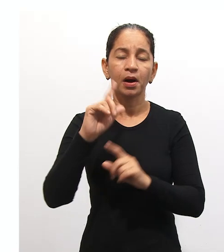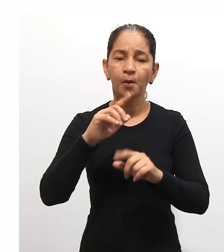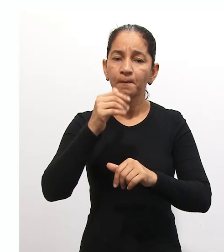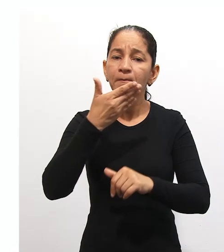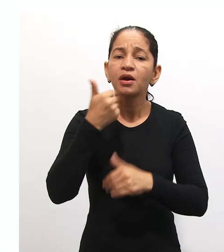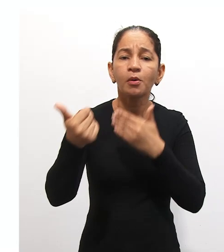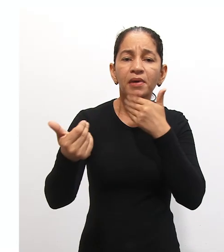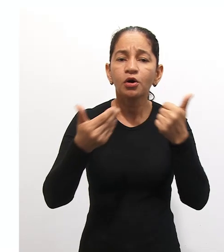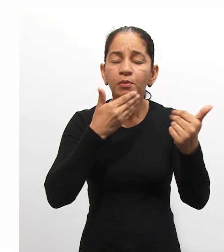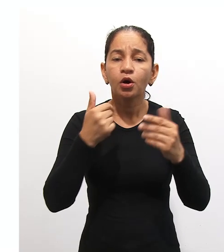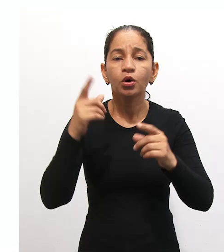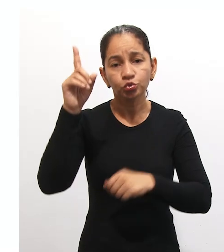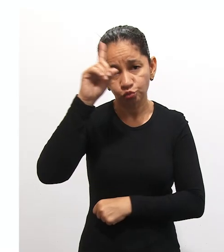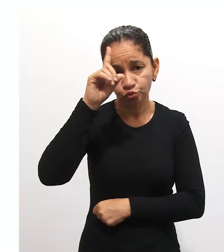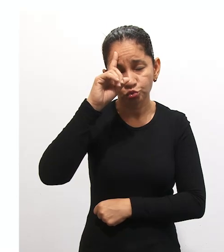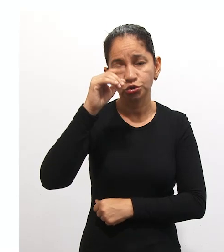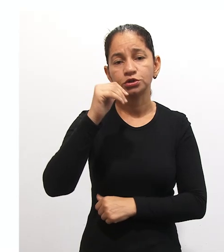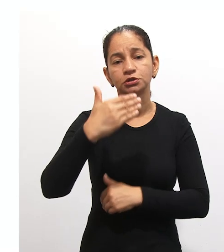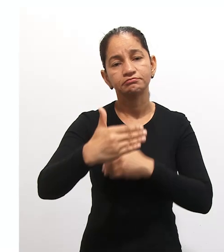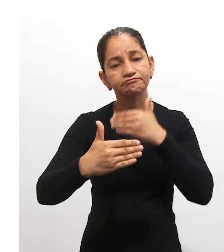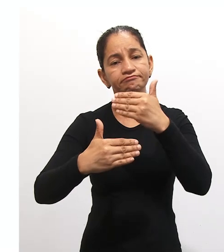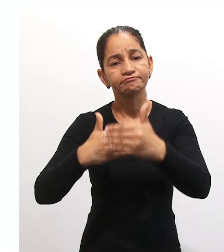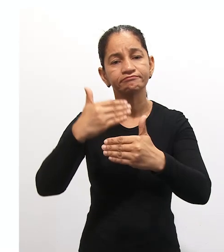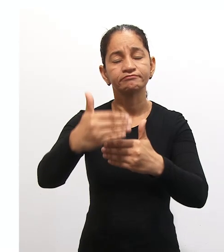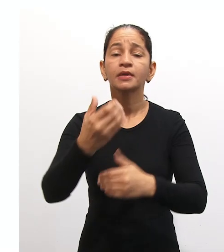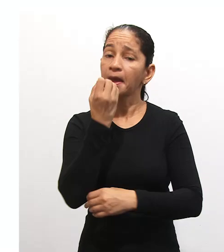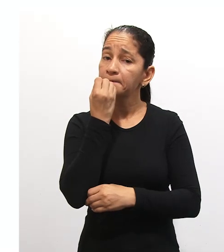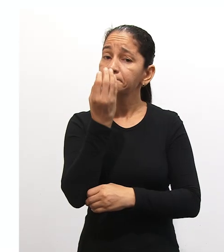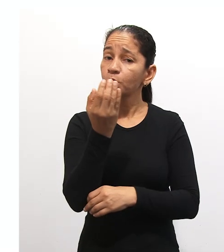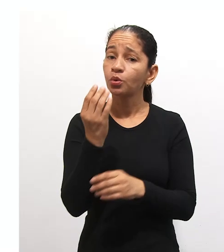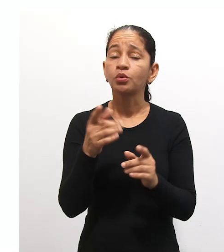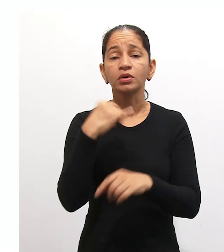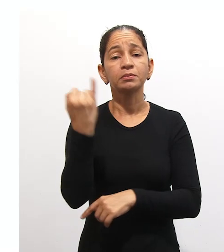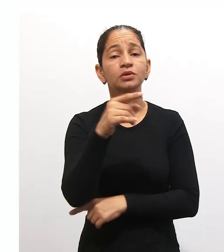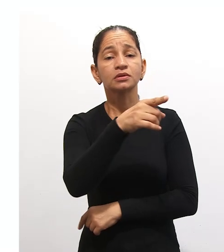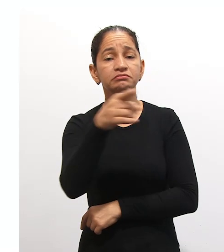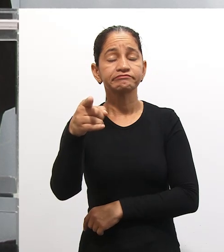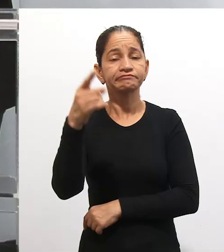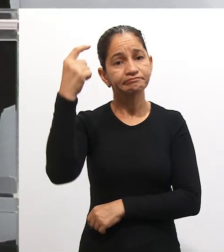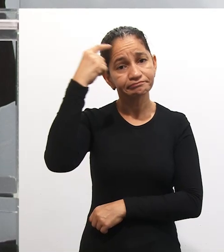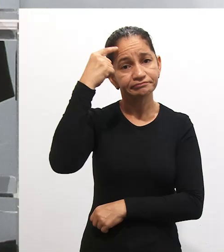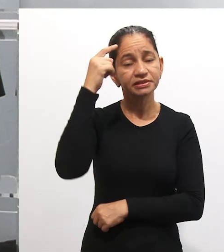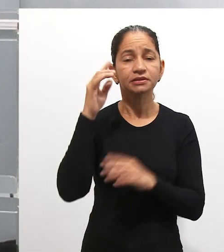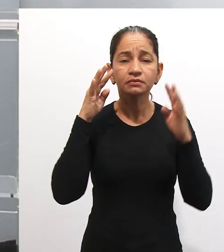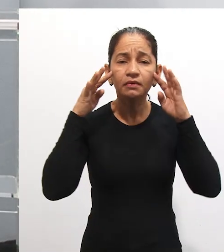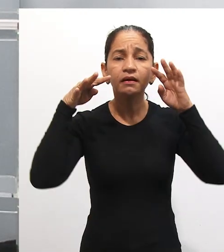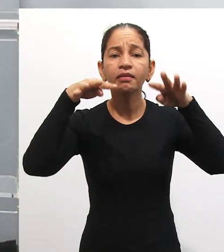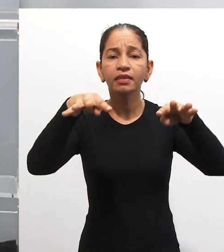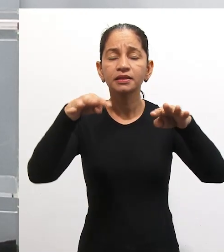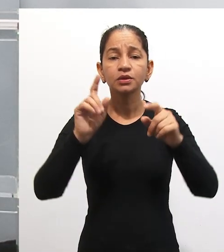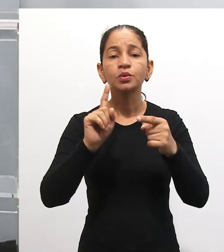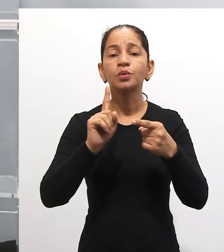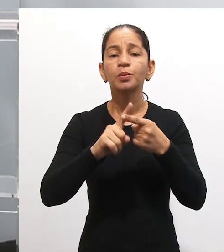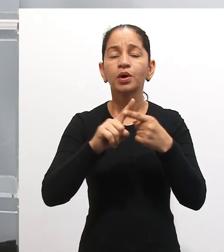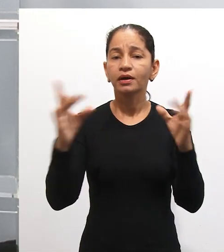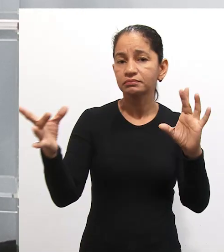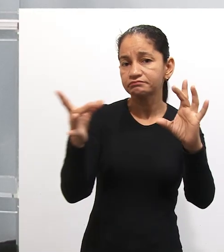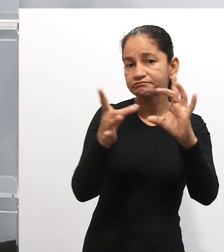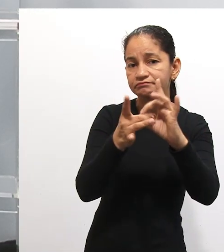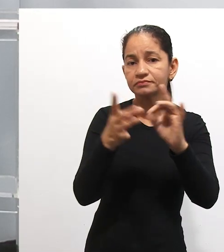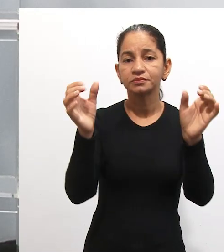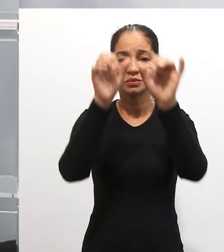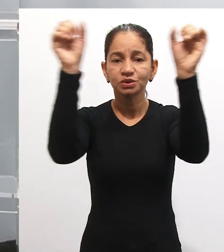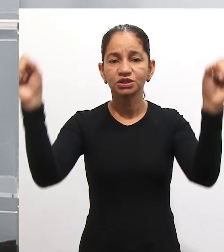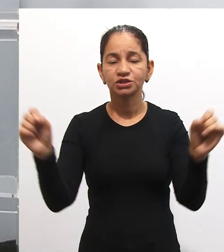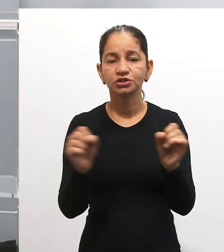melhoria. Então, pessoal, é muito importante a gente estar atento a essa integração do sistema